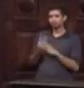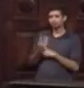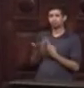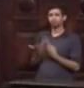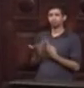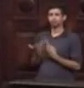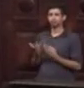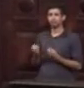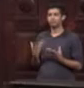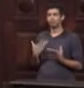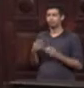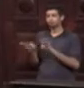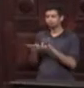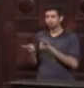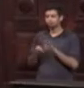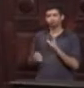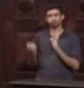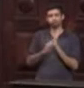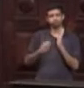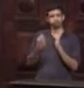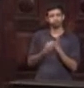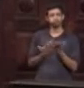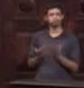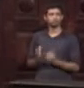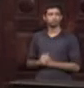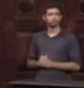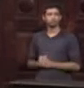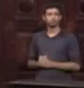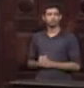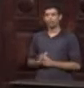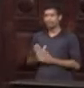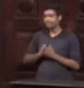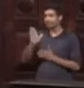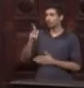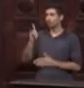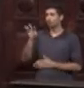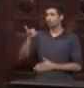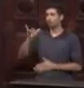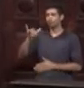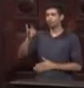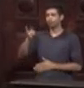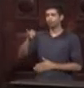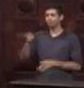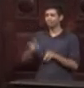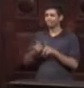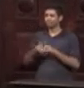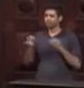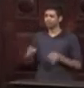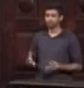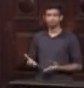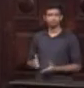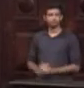de processos de socialização mais qualificados, mais humanizados, mais decentes, mais dignos.